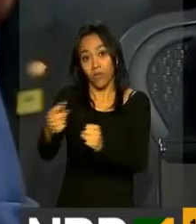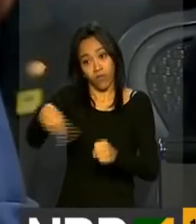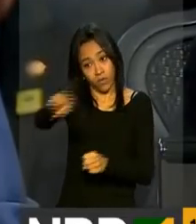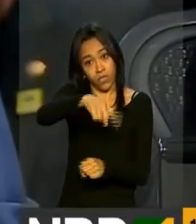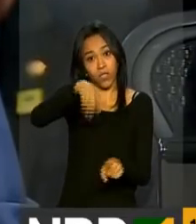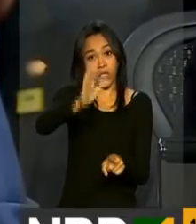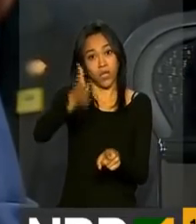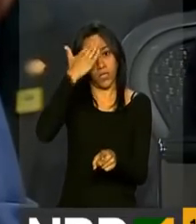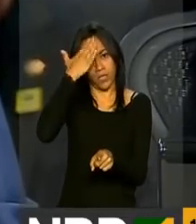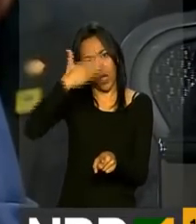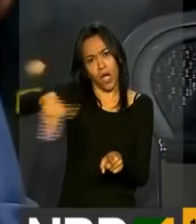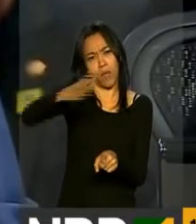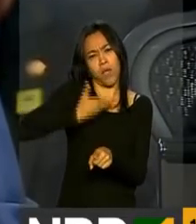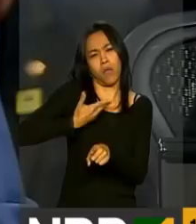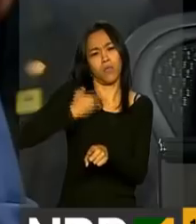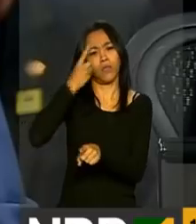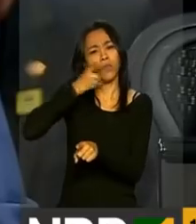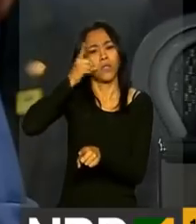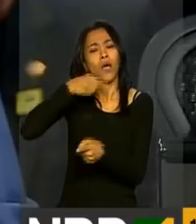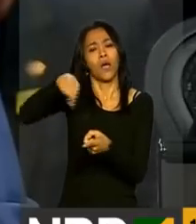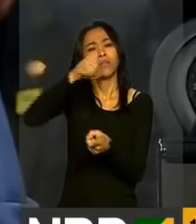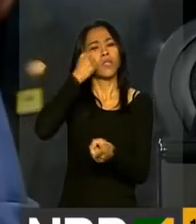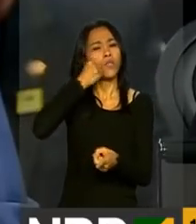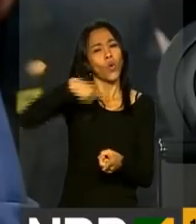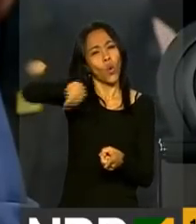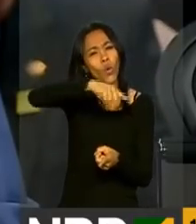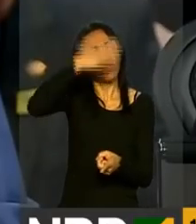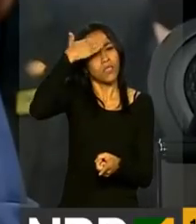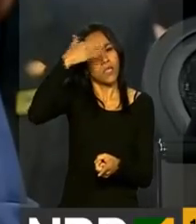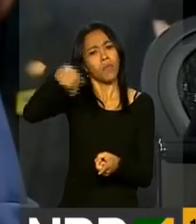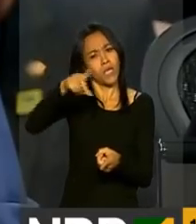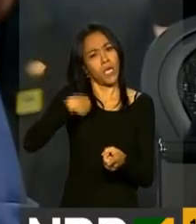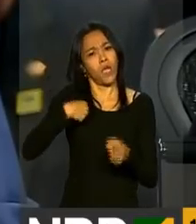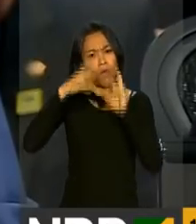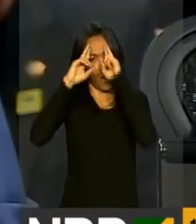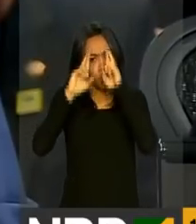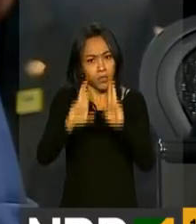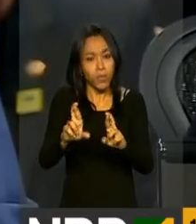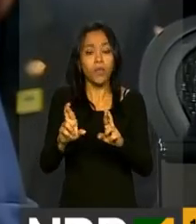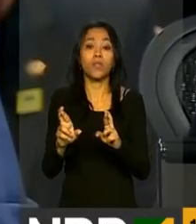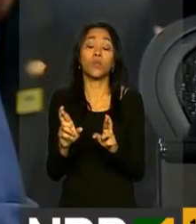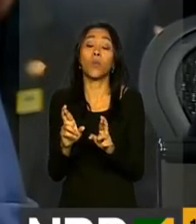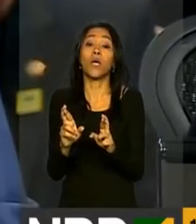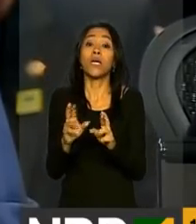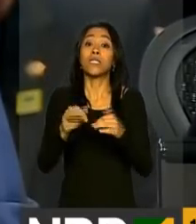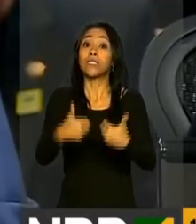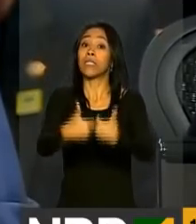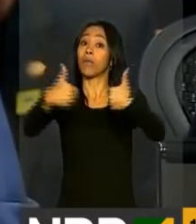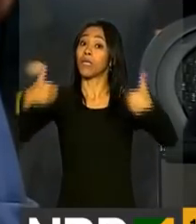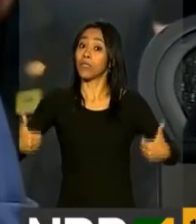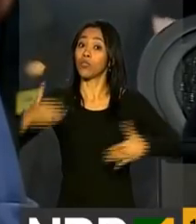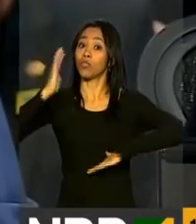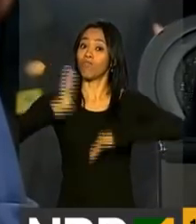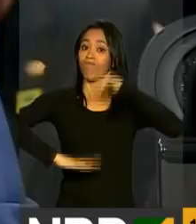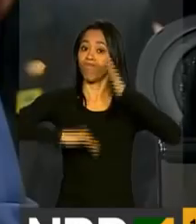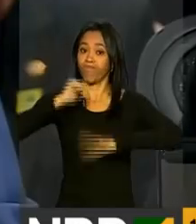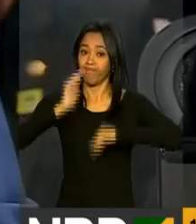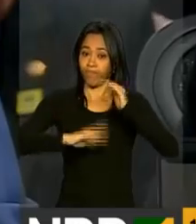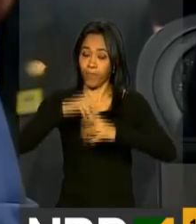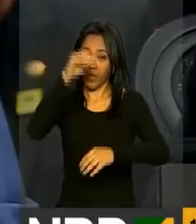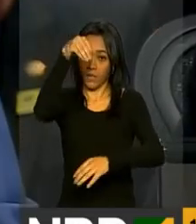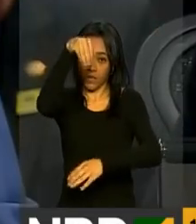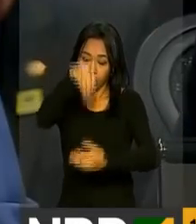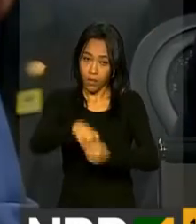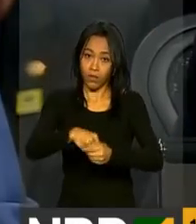colegas deputados deputados senadores sabem muito que eu peço a separação de competências do estado brasileiro na